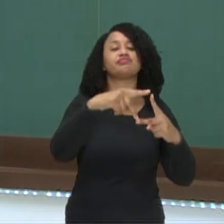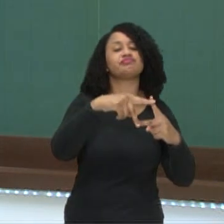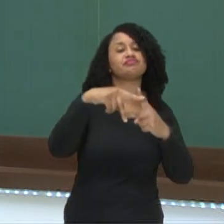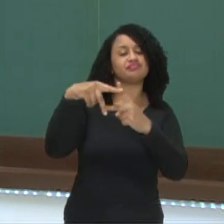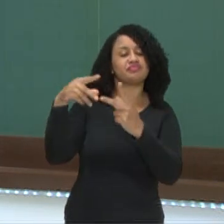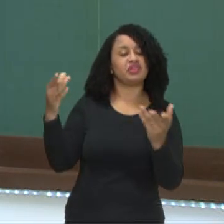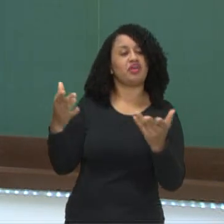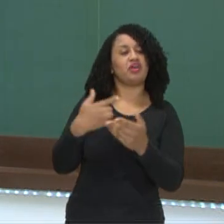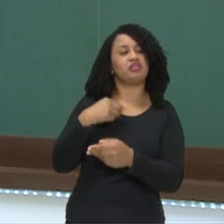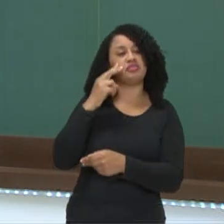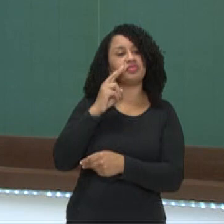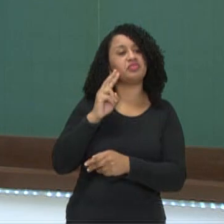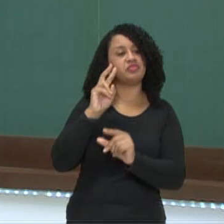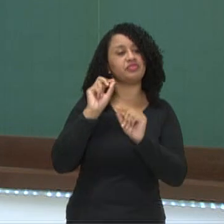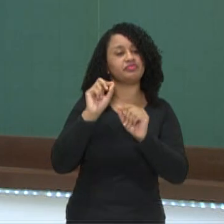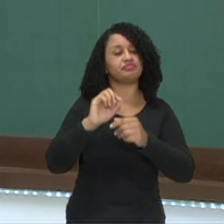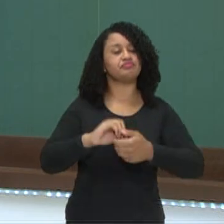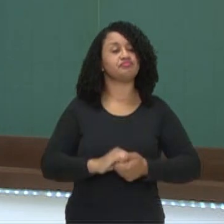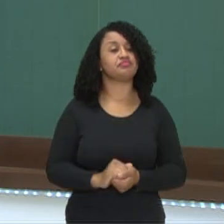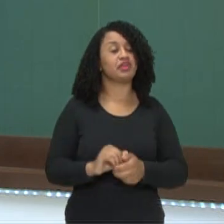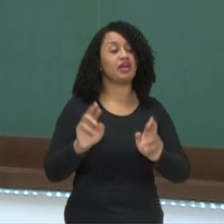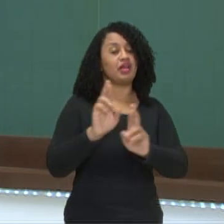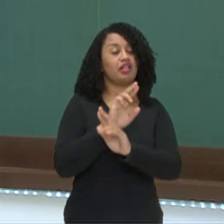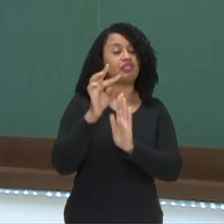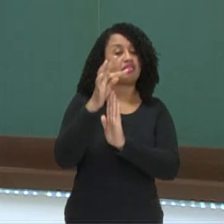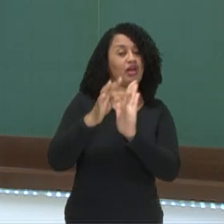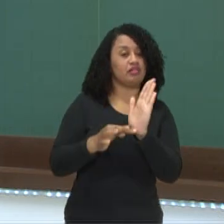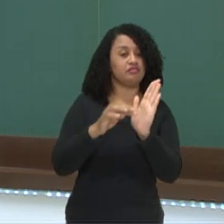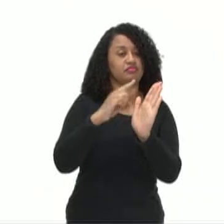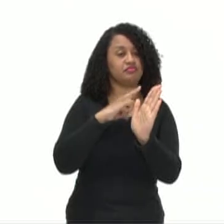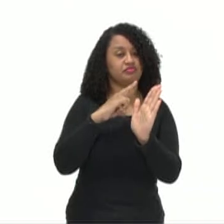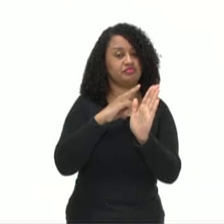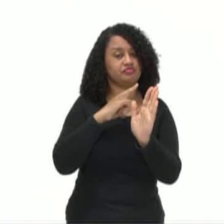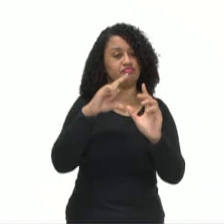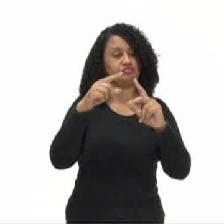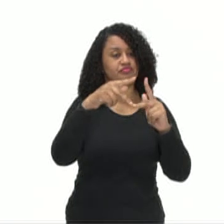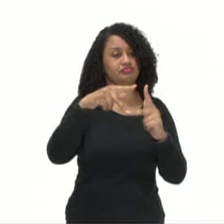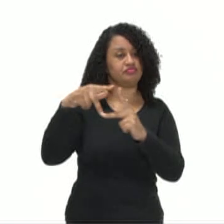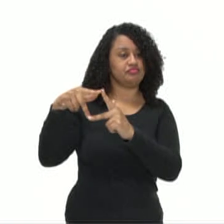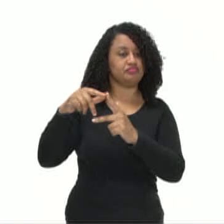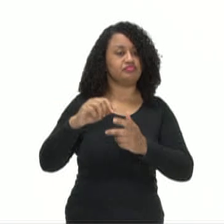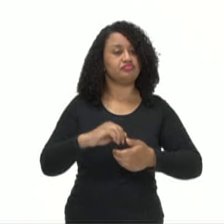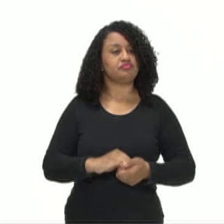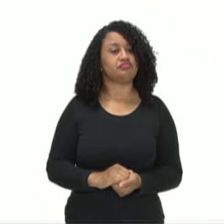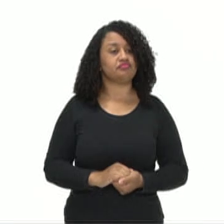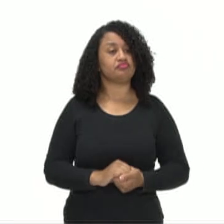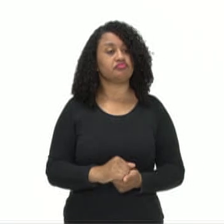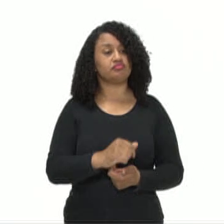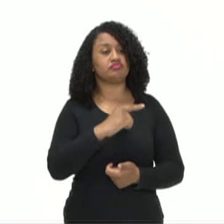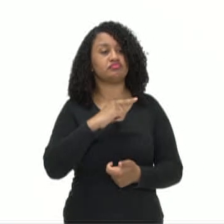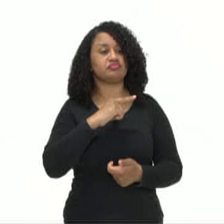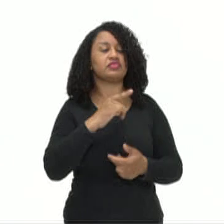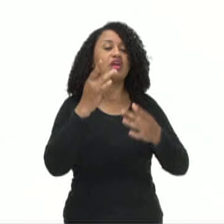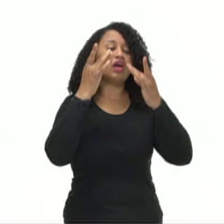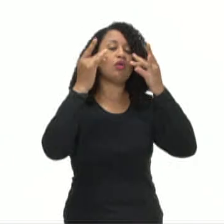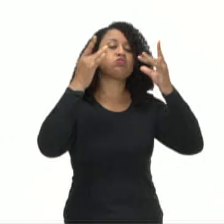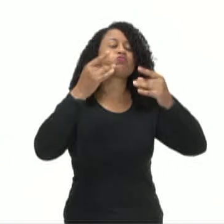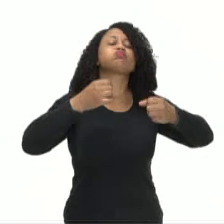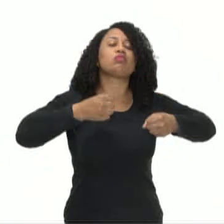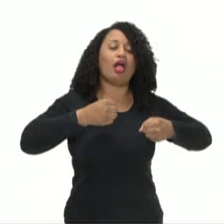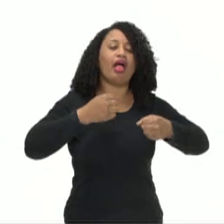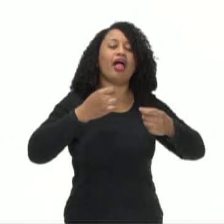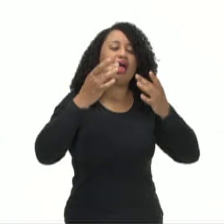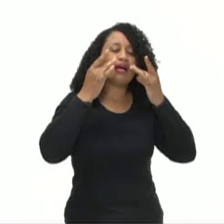temos aqui, a relação intertextual com a tira. Temos a tira de Garfield, acompanhe. No